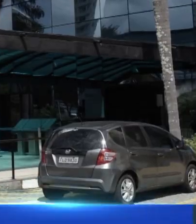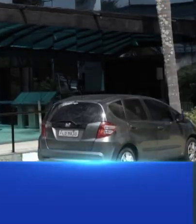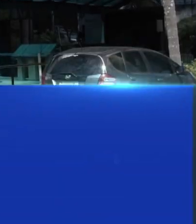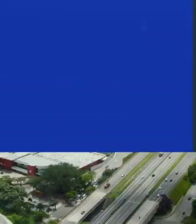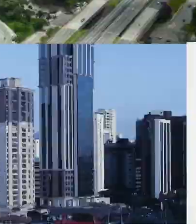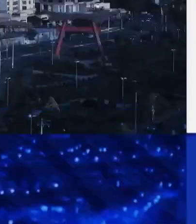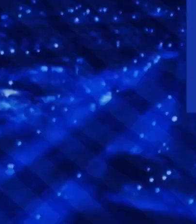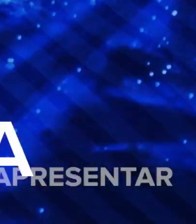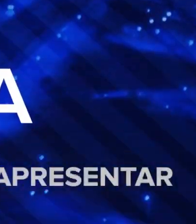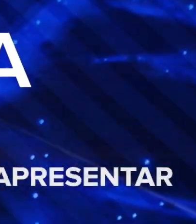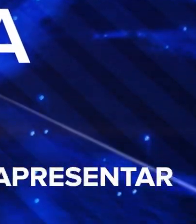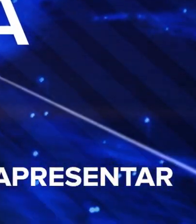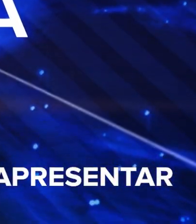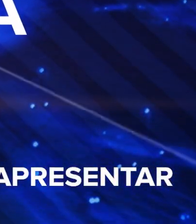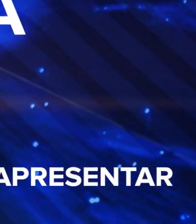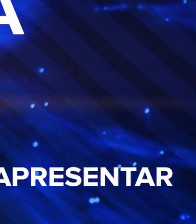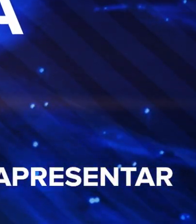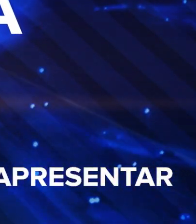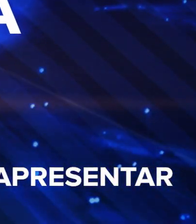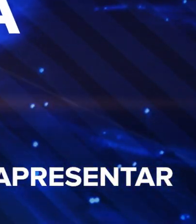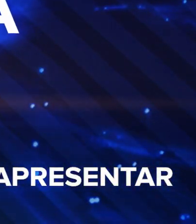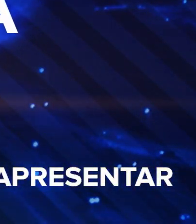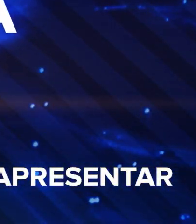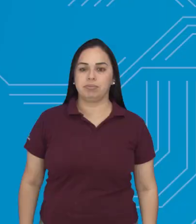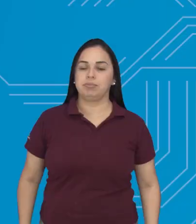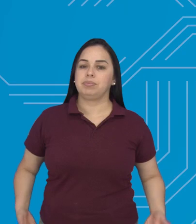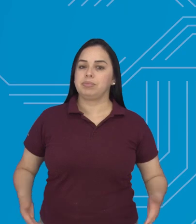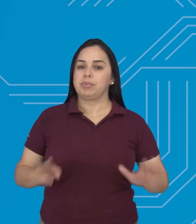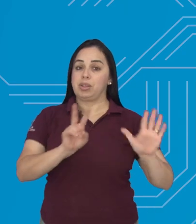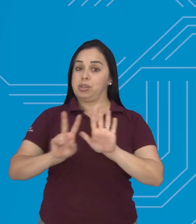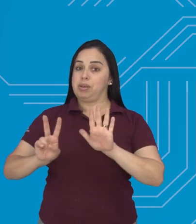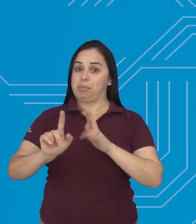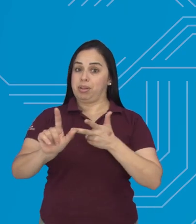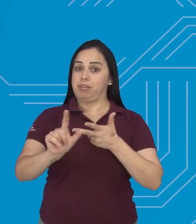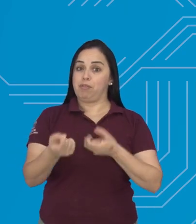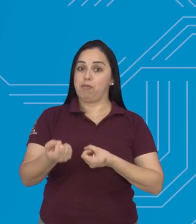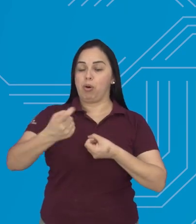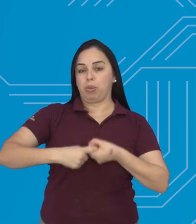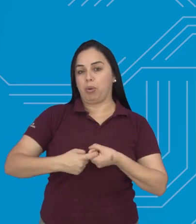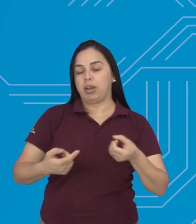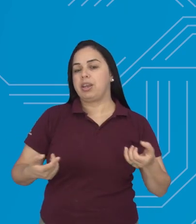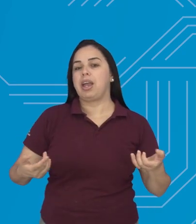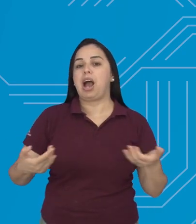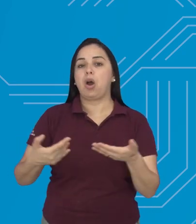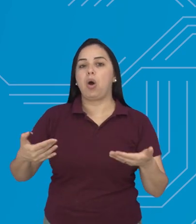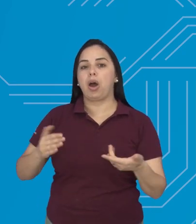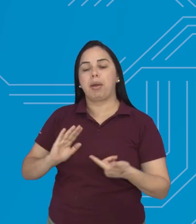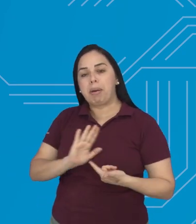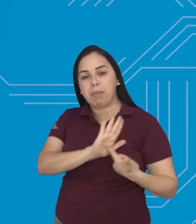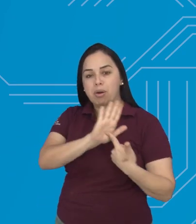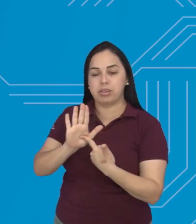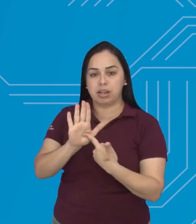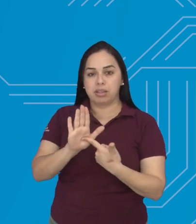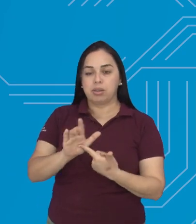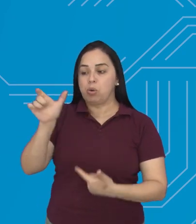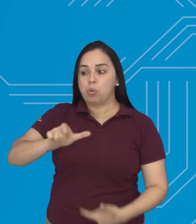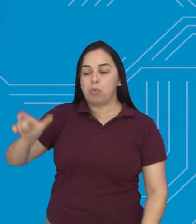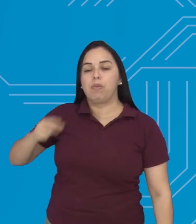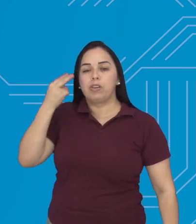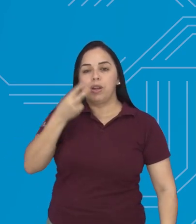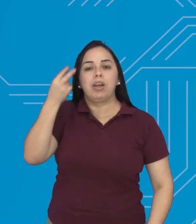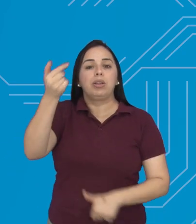Só em janeiro foram mais de 700 casos. Nesse momento é importante conhecer os sintomas e os sinais da doença para procurar ajuda.